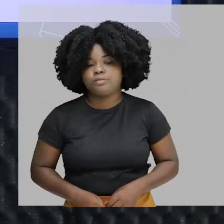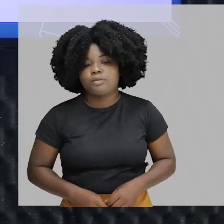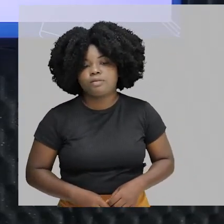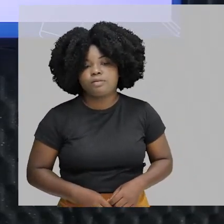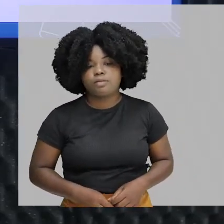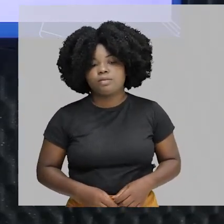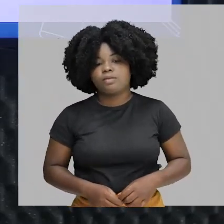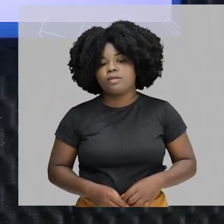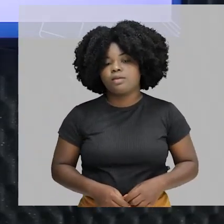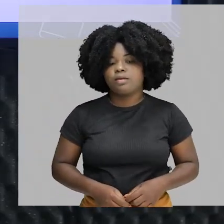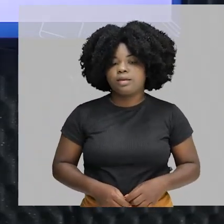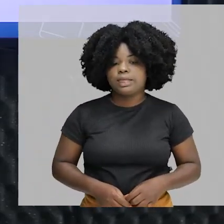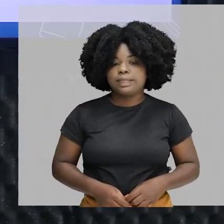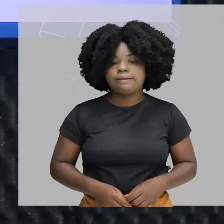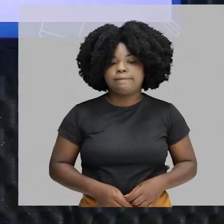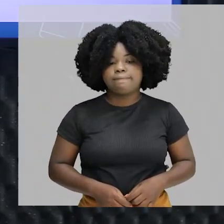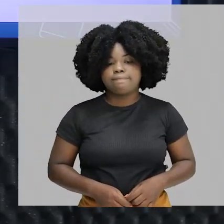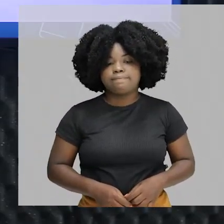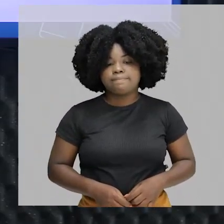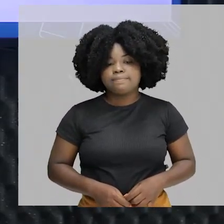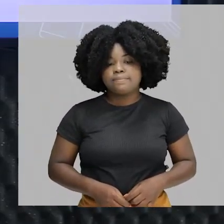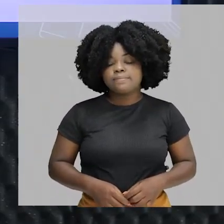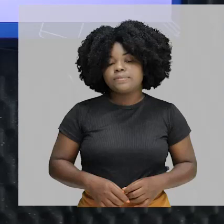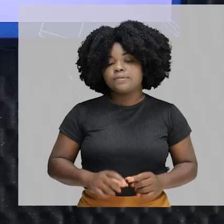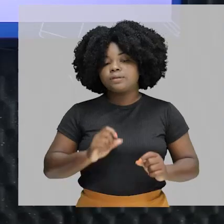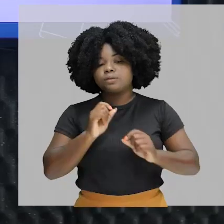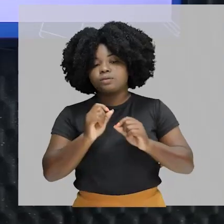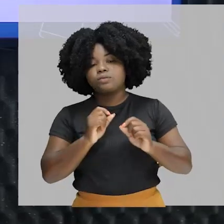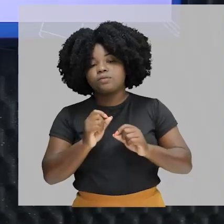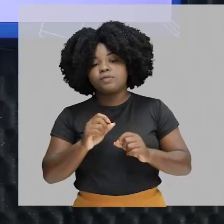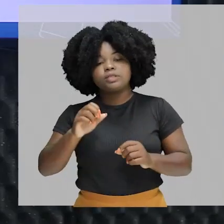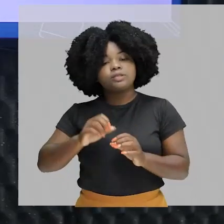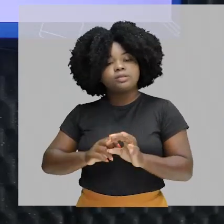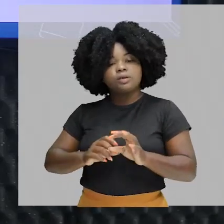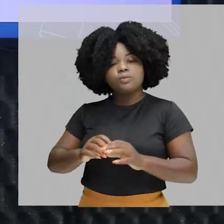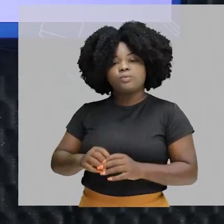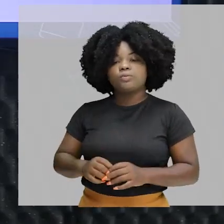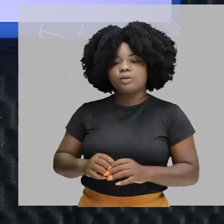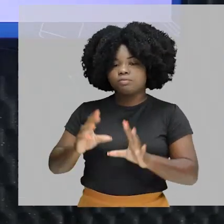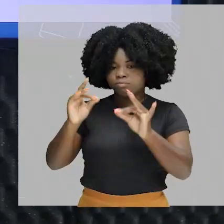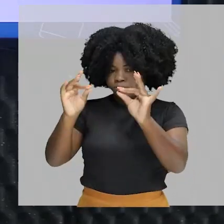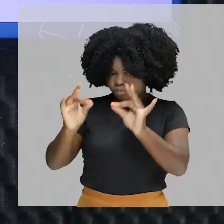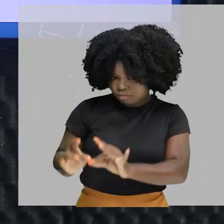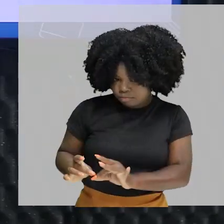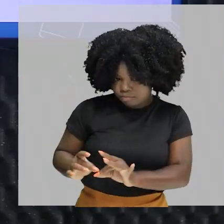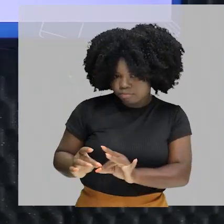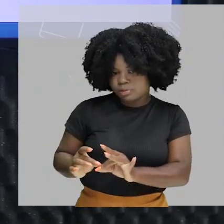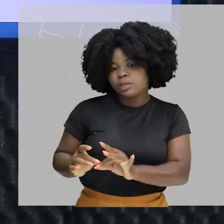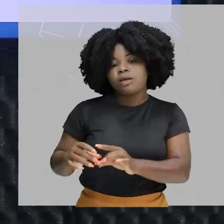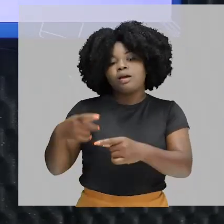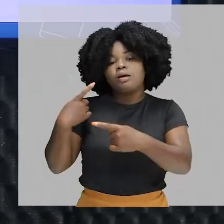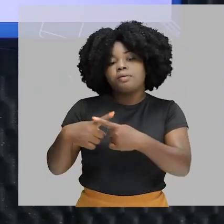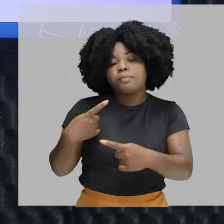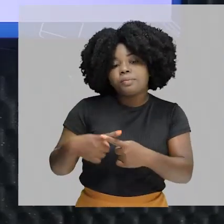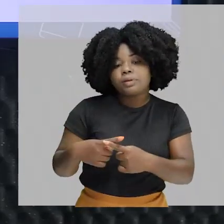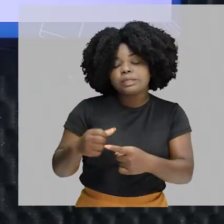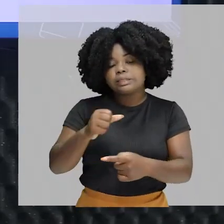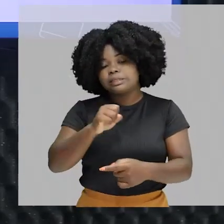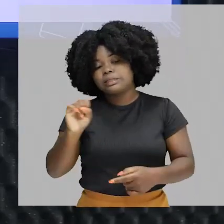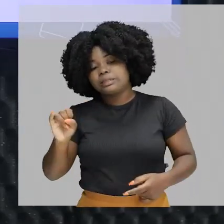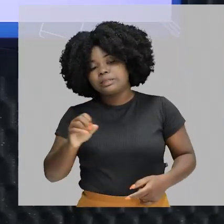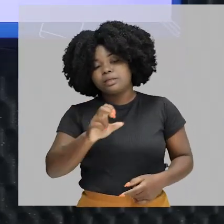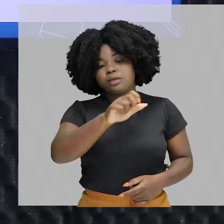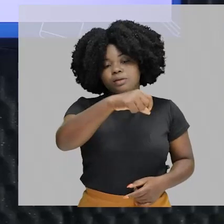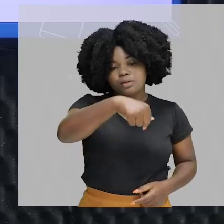Esse 32, lá no meu denominador, vai ser fatorado. Isso por quê? Porque se aqui eu tenho q elevado à quinta, eu vou